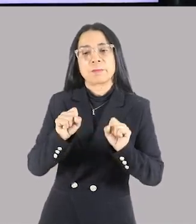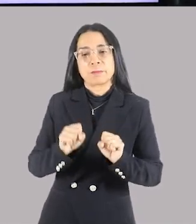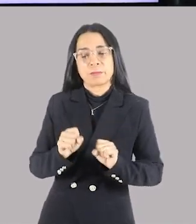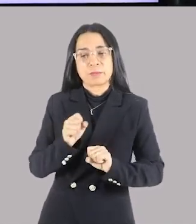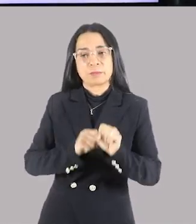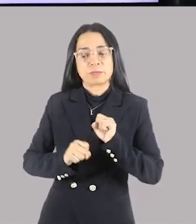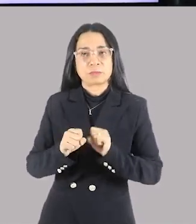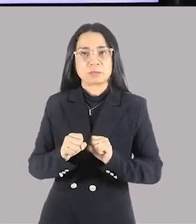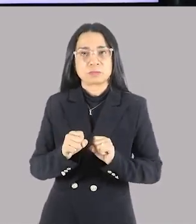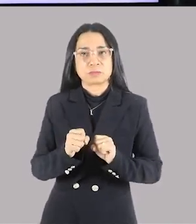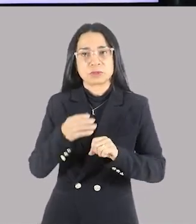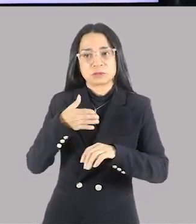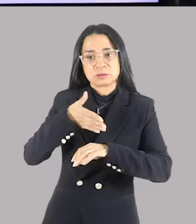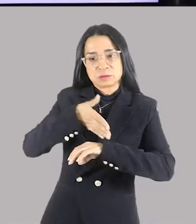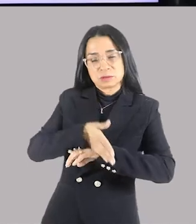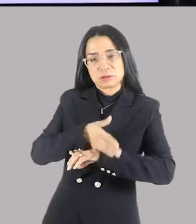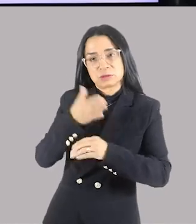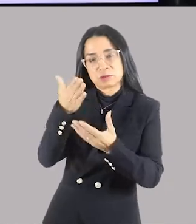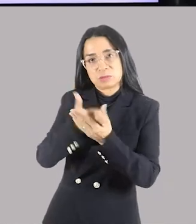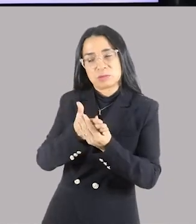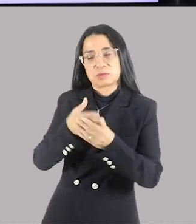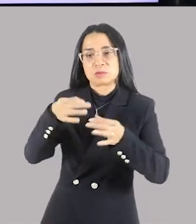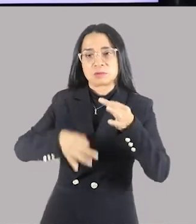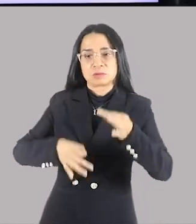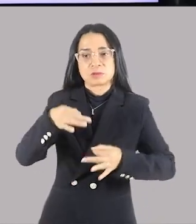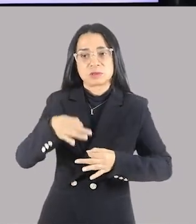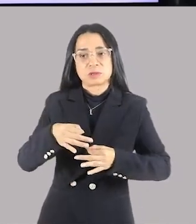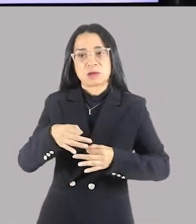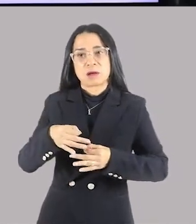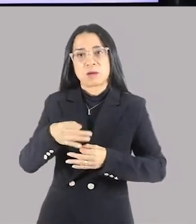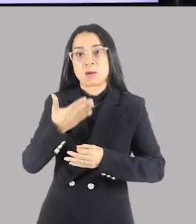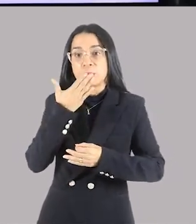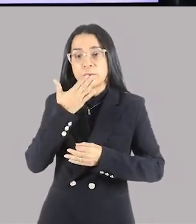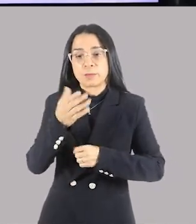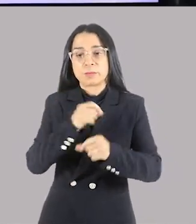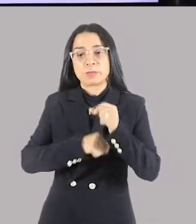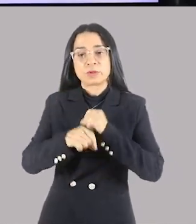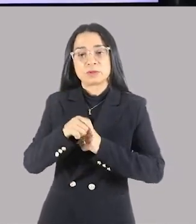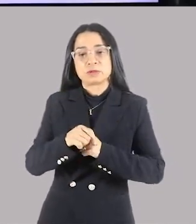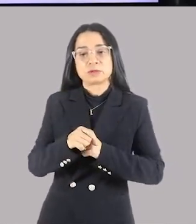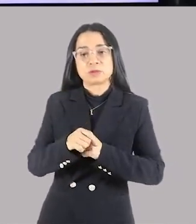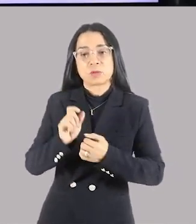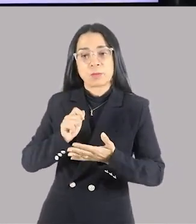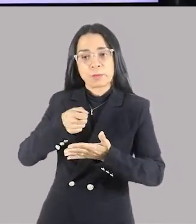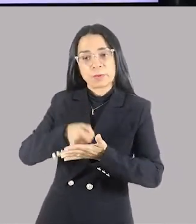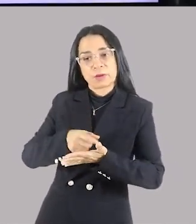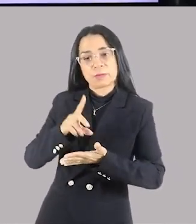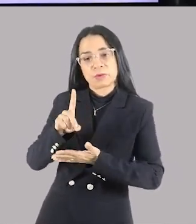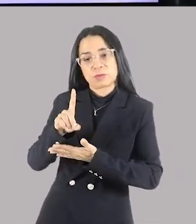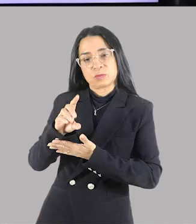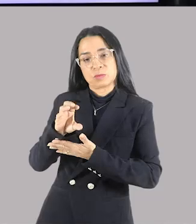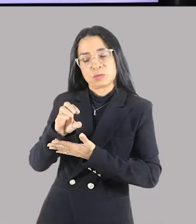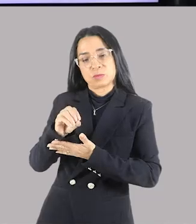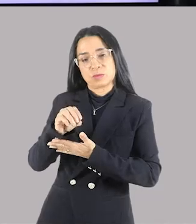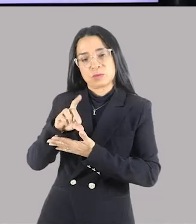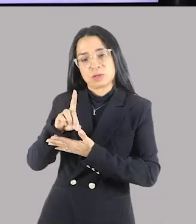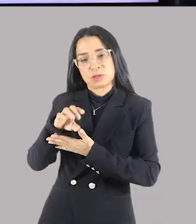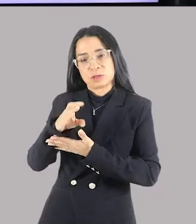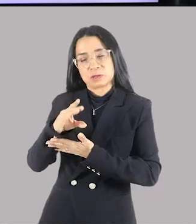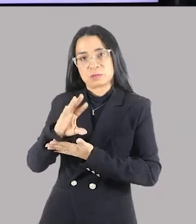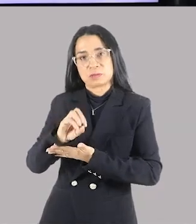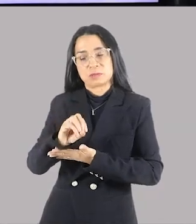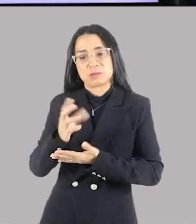dar entrada em um processo judicial requerendo o pagamento desse duodécimo porque essa é uma